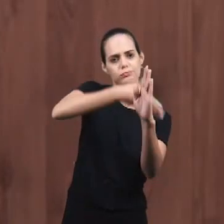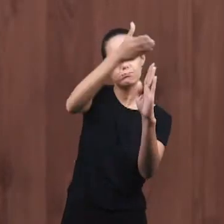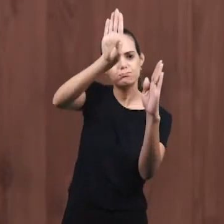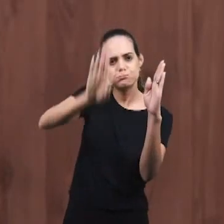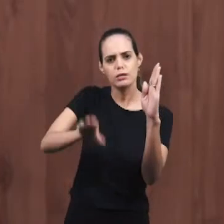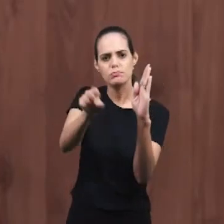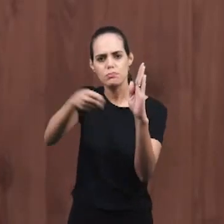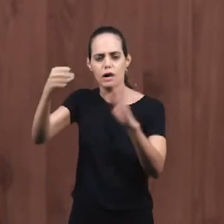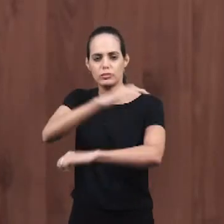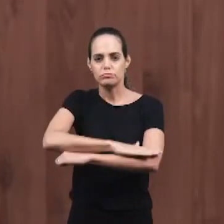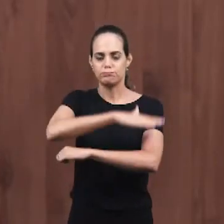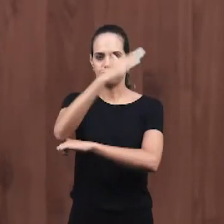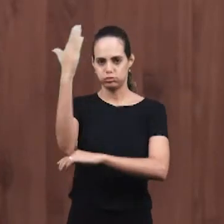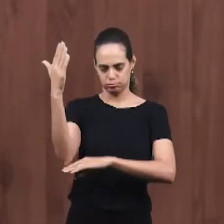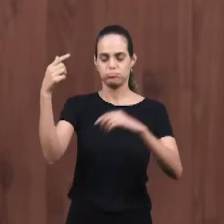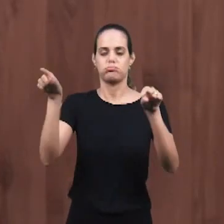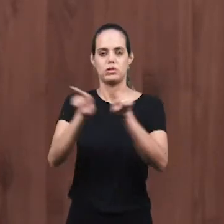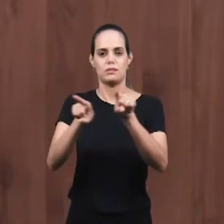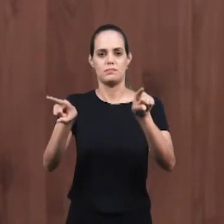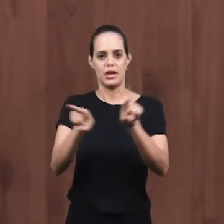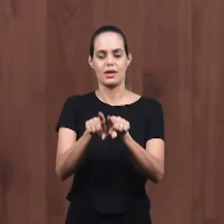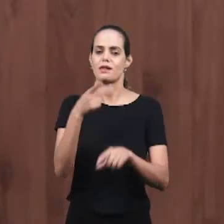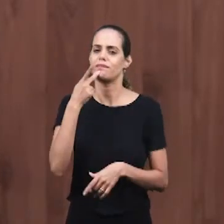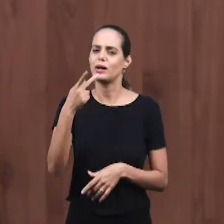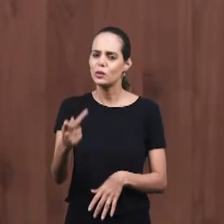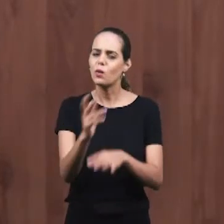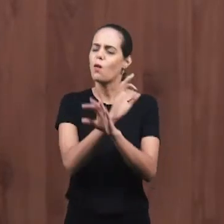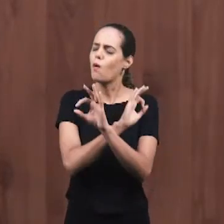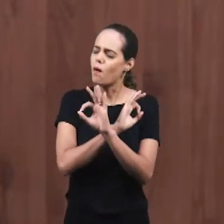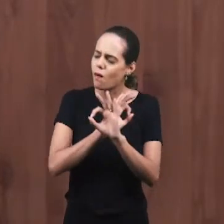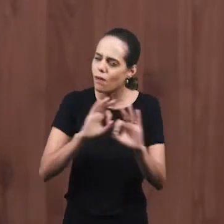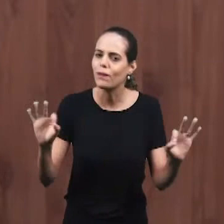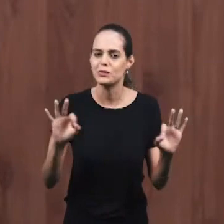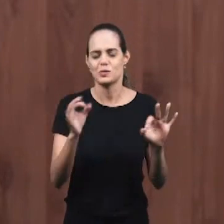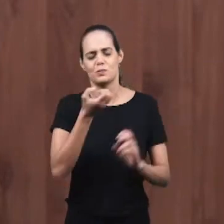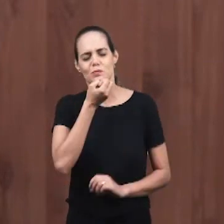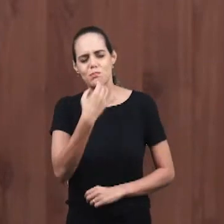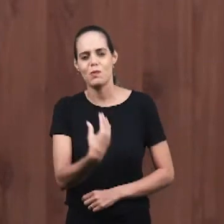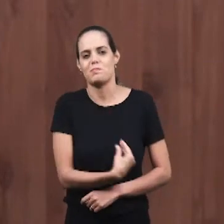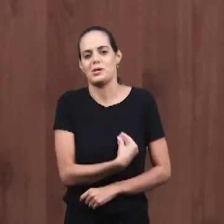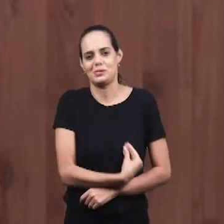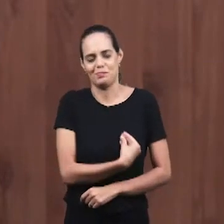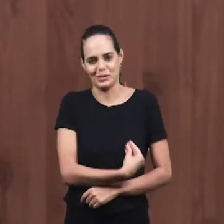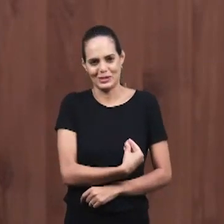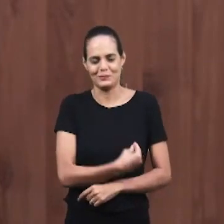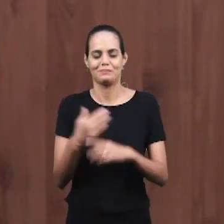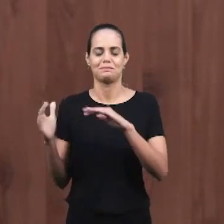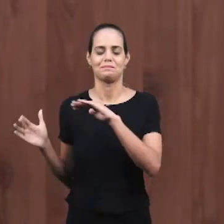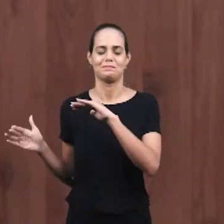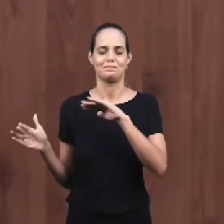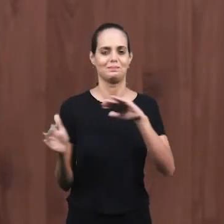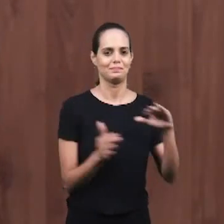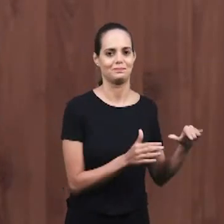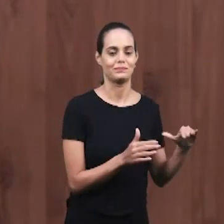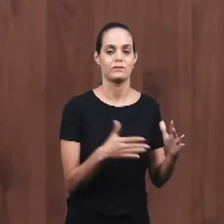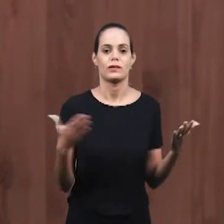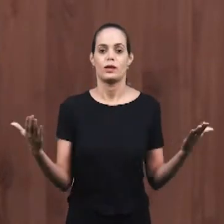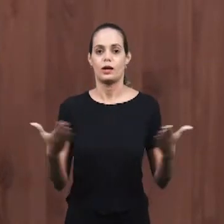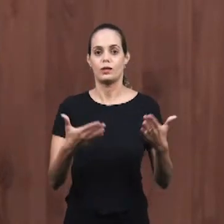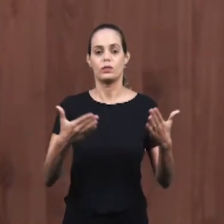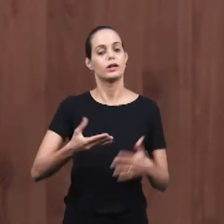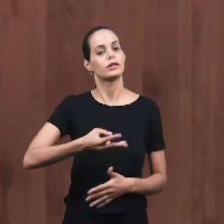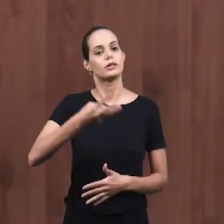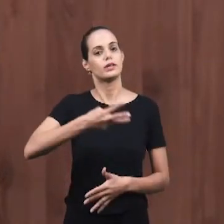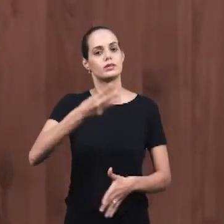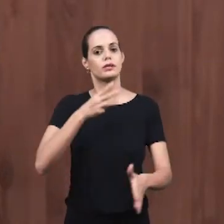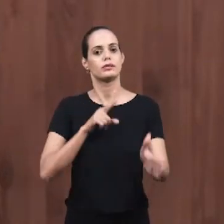e nas vergas das portas. E a irmã citou muito bem Êxodo 12, verso 7. Muito obrigado, foi boa a sua participação. Agora passaremos à